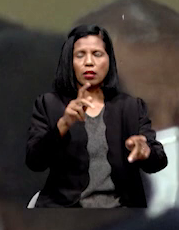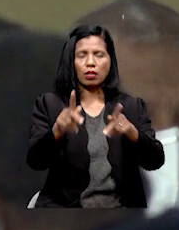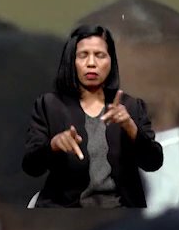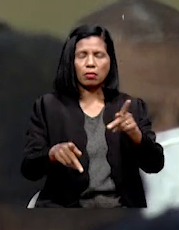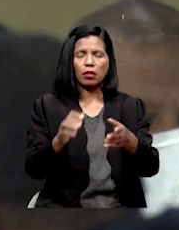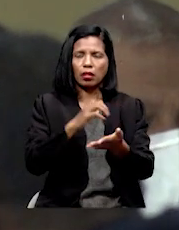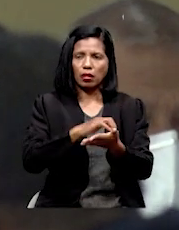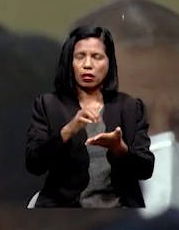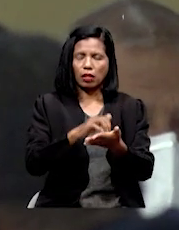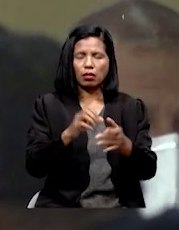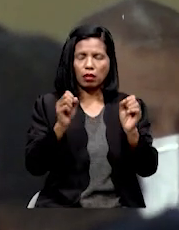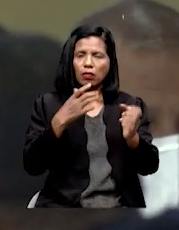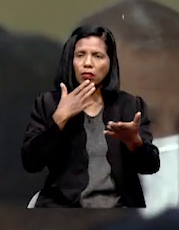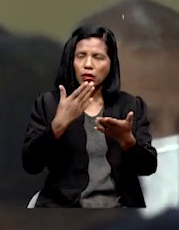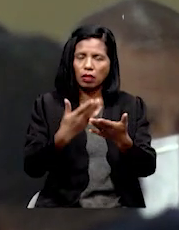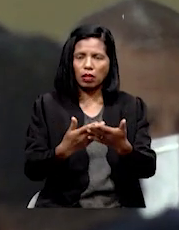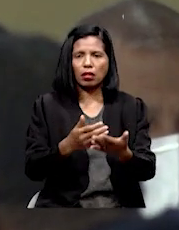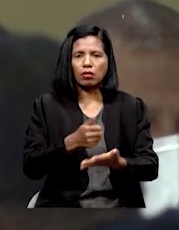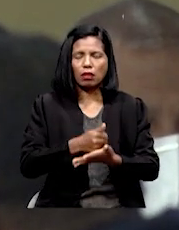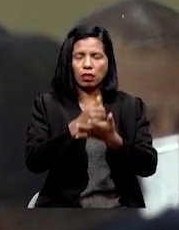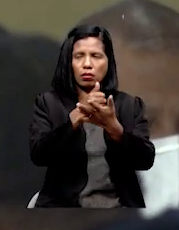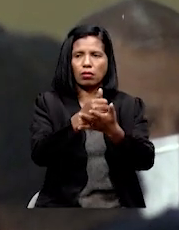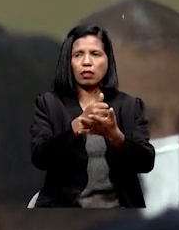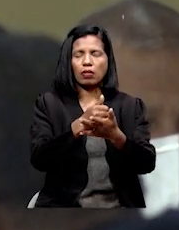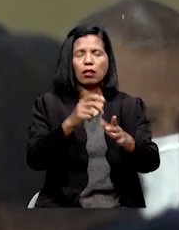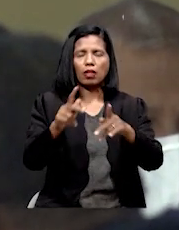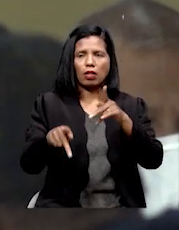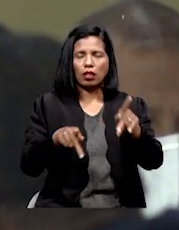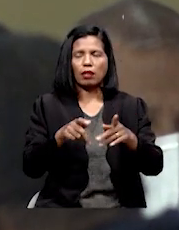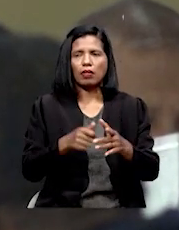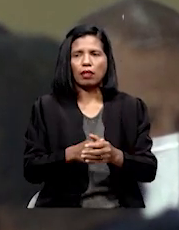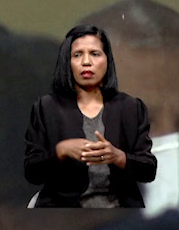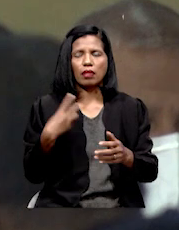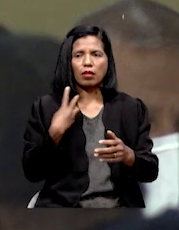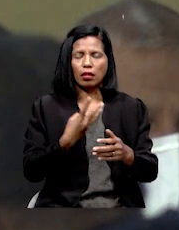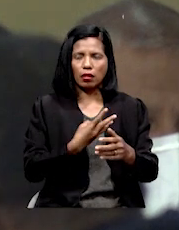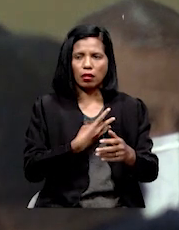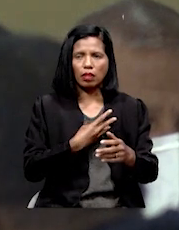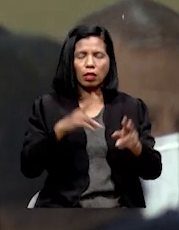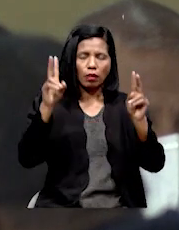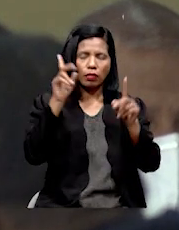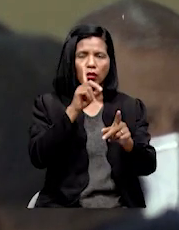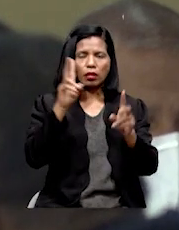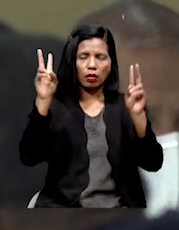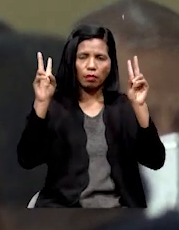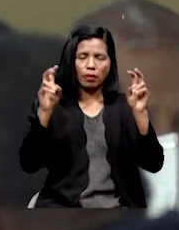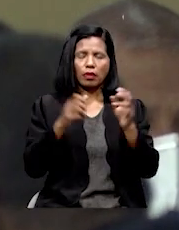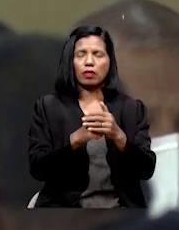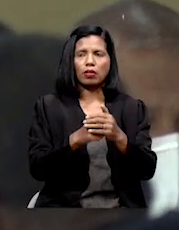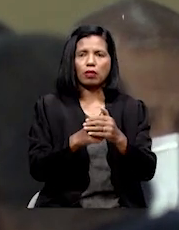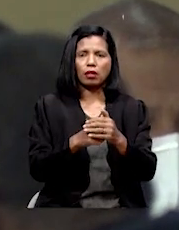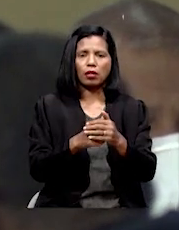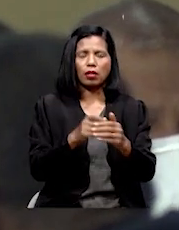práticas, efetivas e concretas para o cumprimento de diversos compromissos assumidos com o nosso